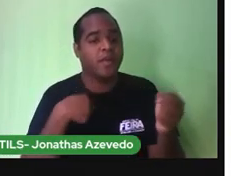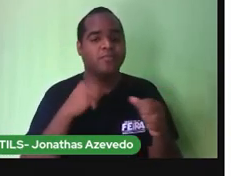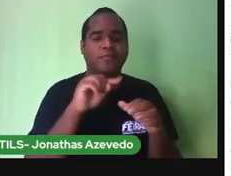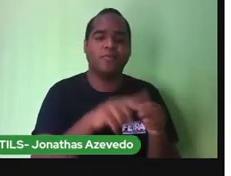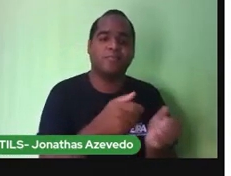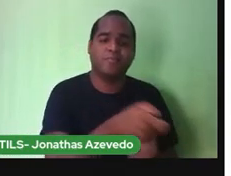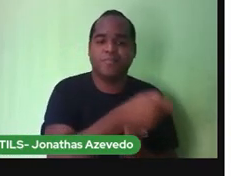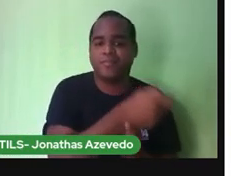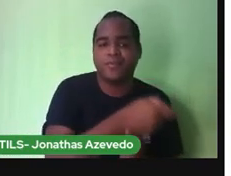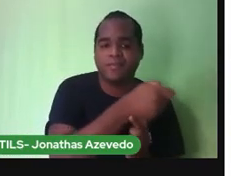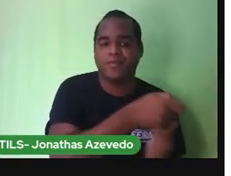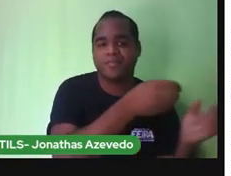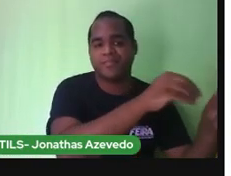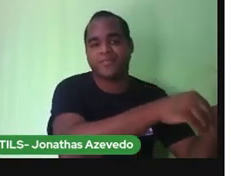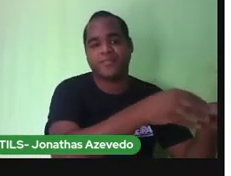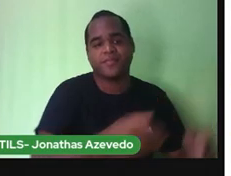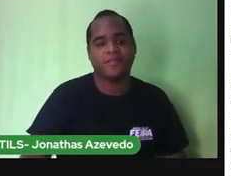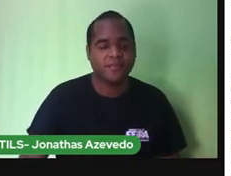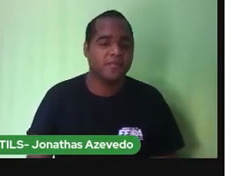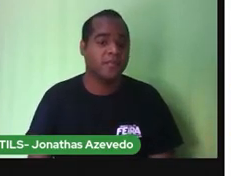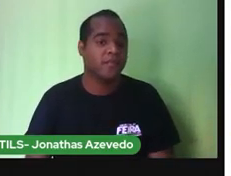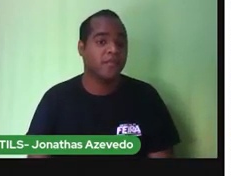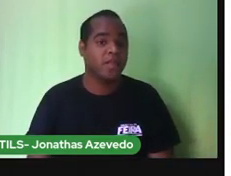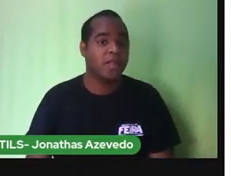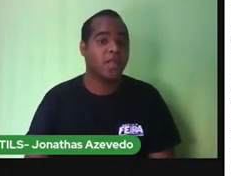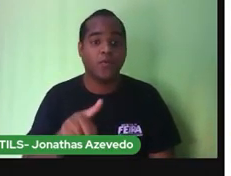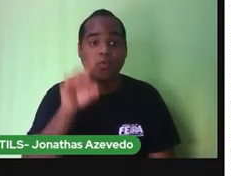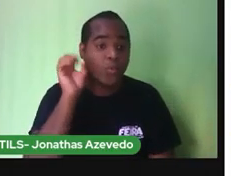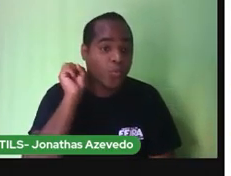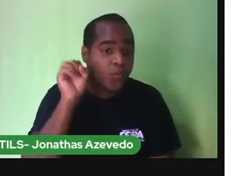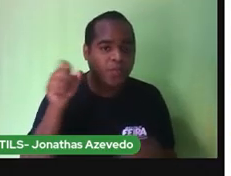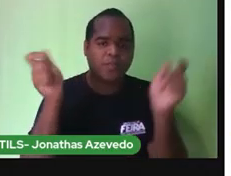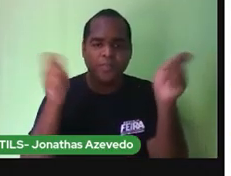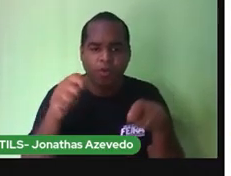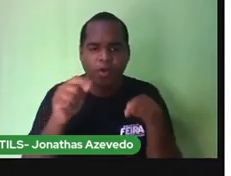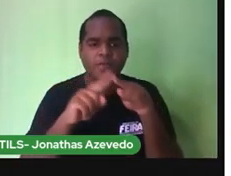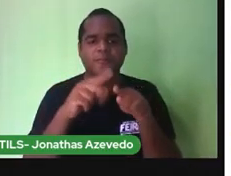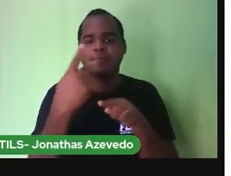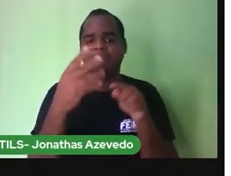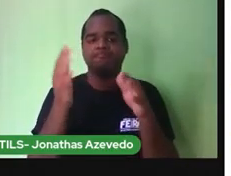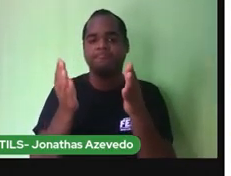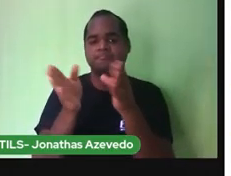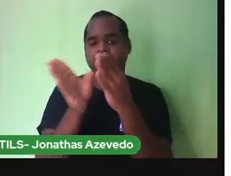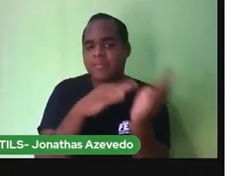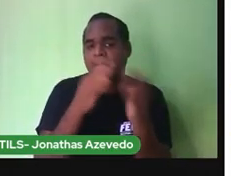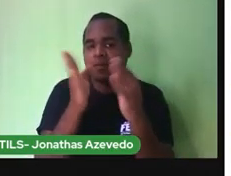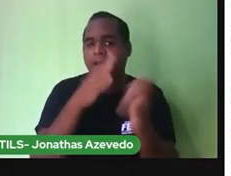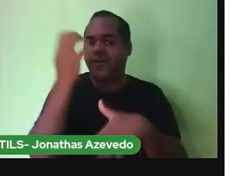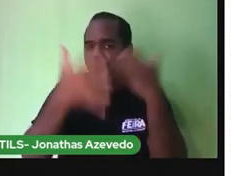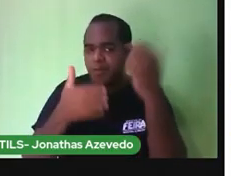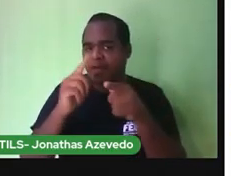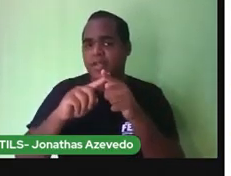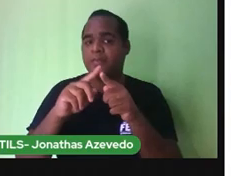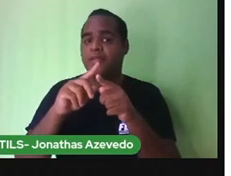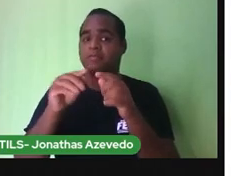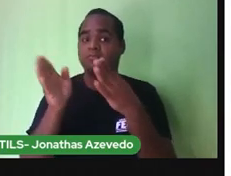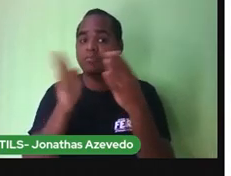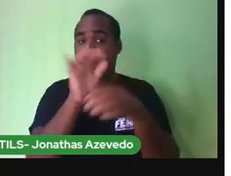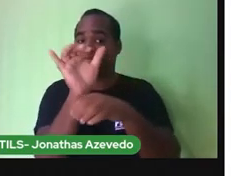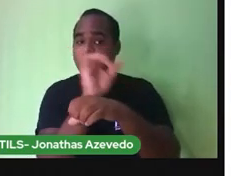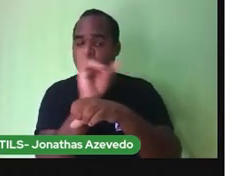foi pra panela e você pode ouvir essa música no YouTube em qualquer forma de novo